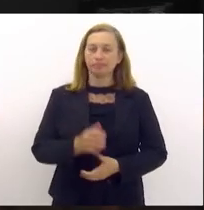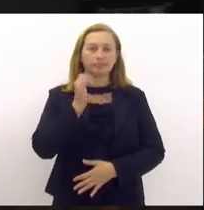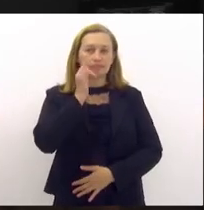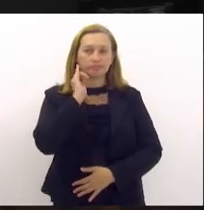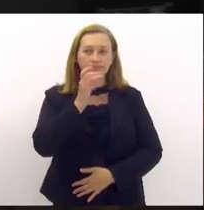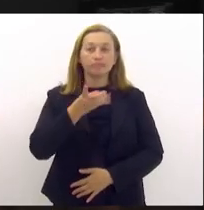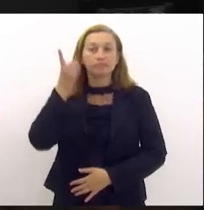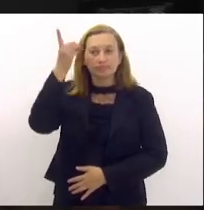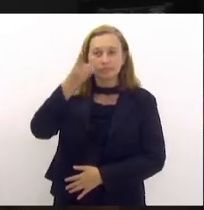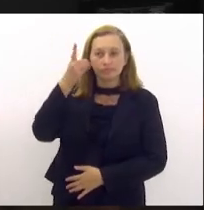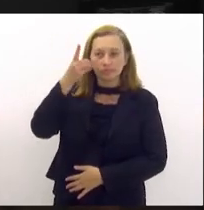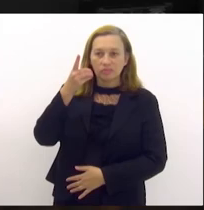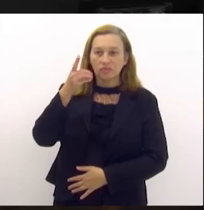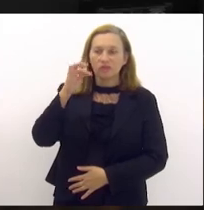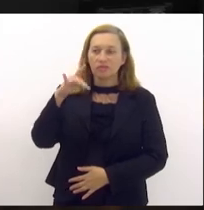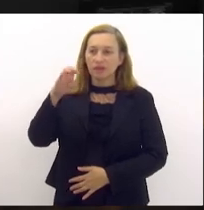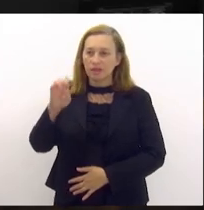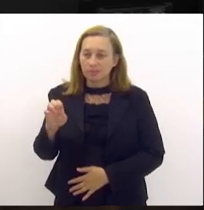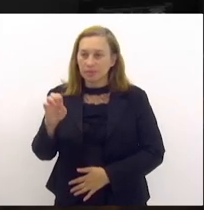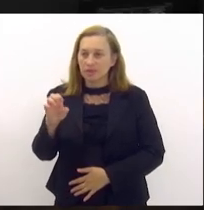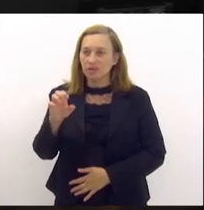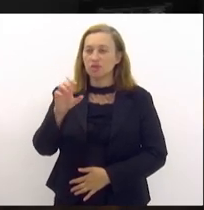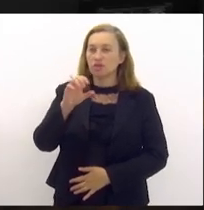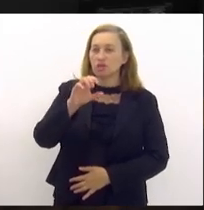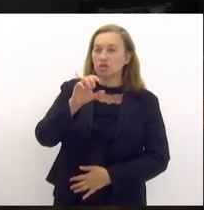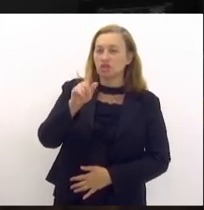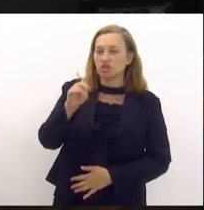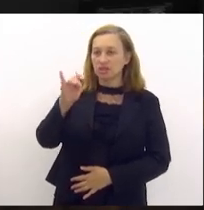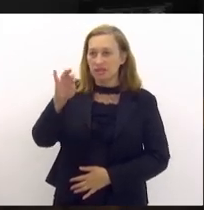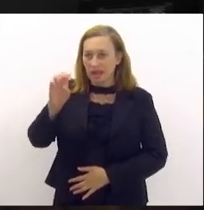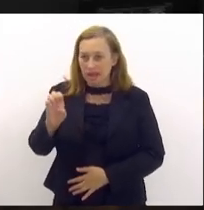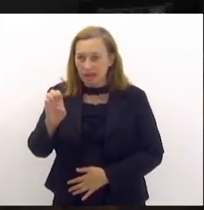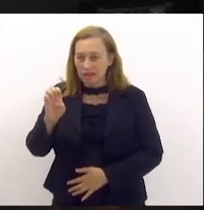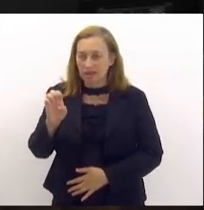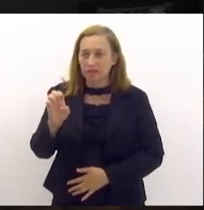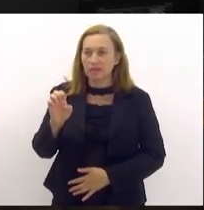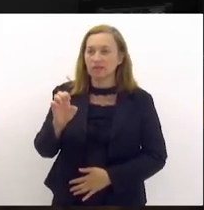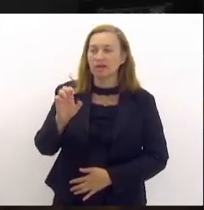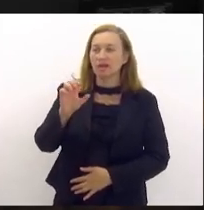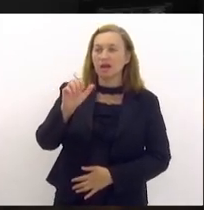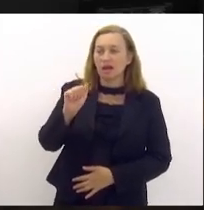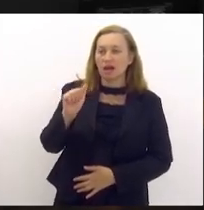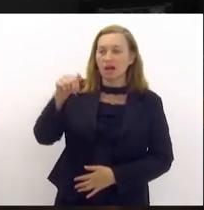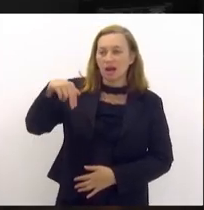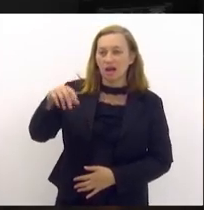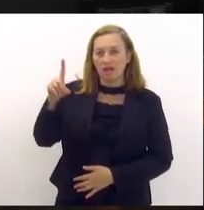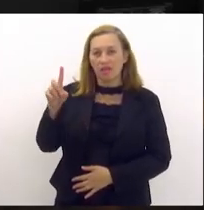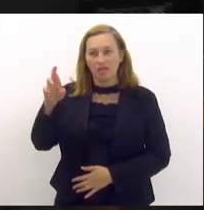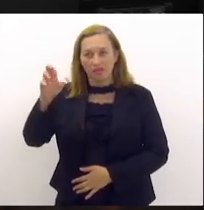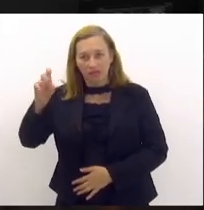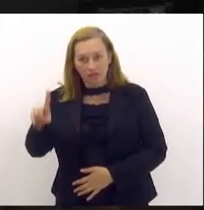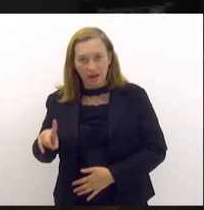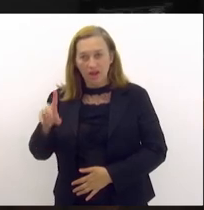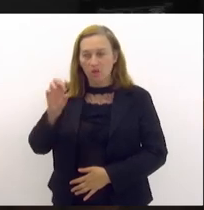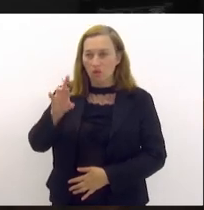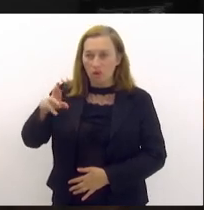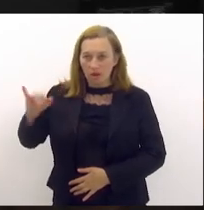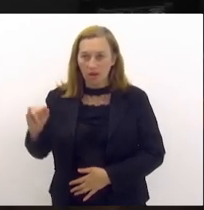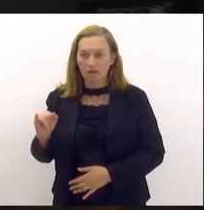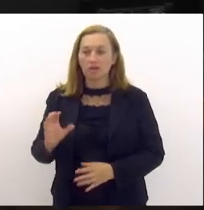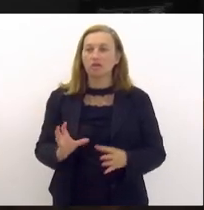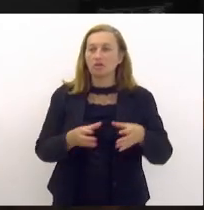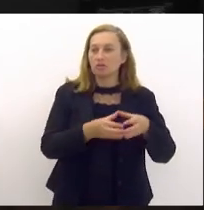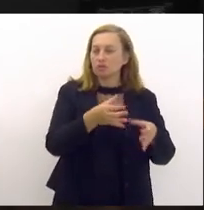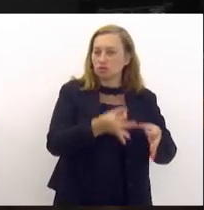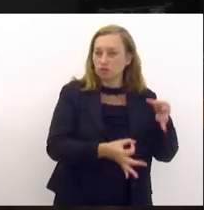Relatores, deputado Felipe Raves, Gisele Monteiro, Tande Vieira e André Correia. Pendente de pareceres das comissões de Constituição e